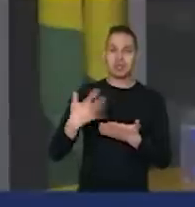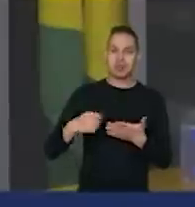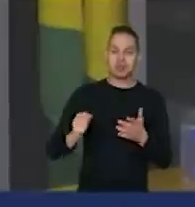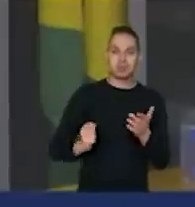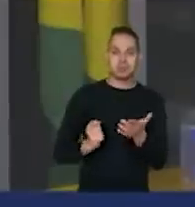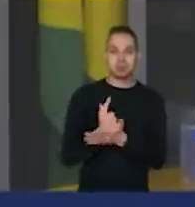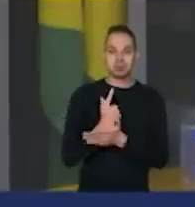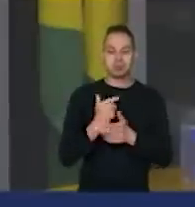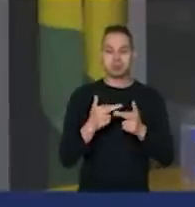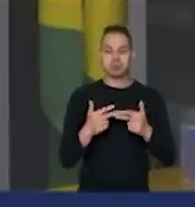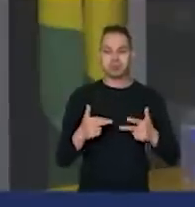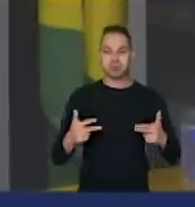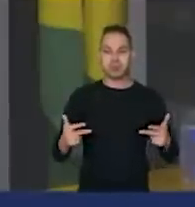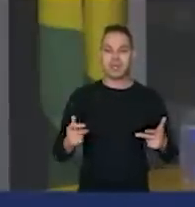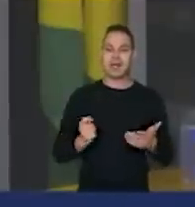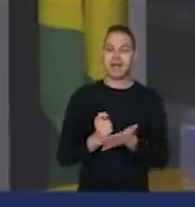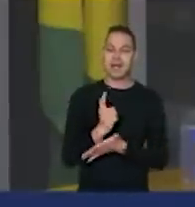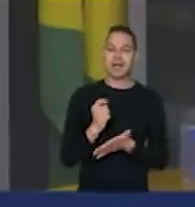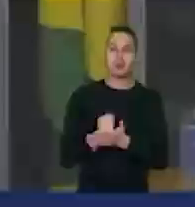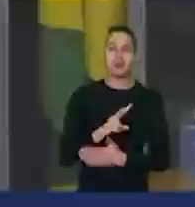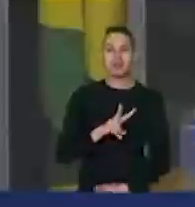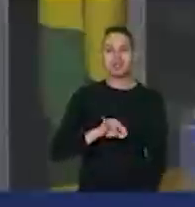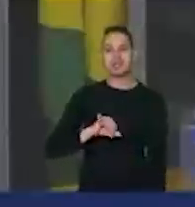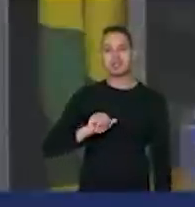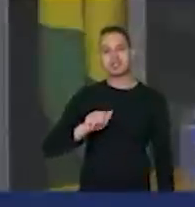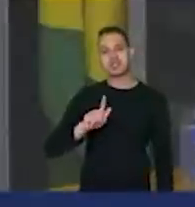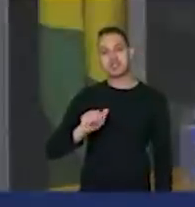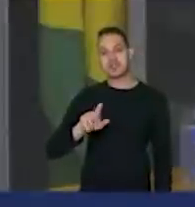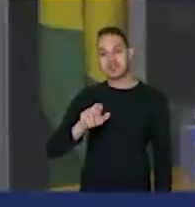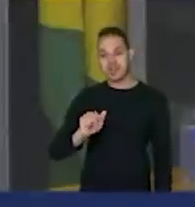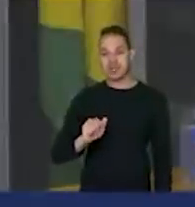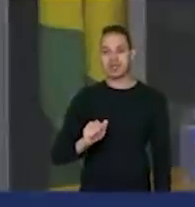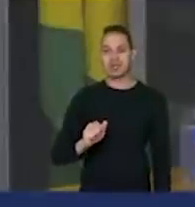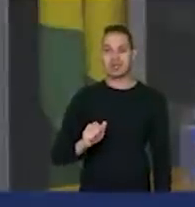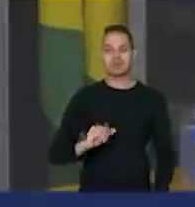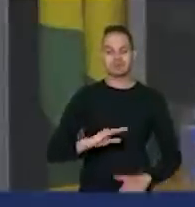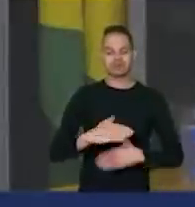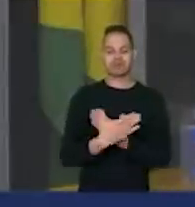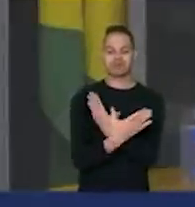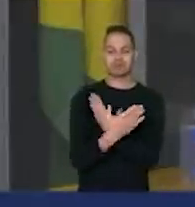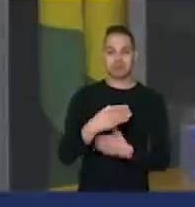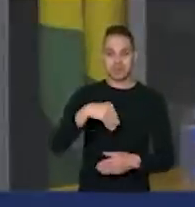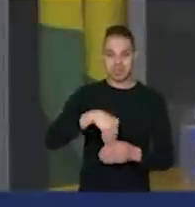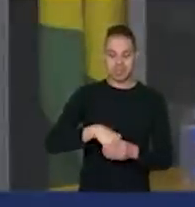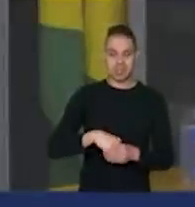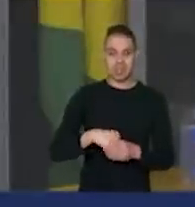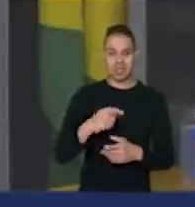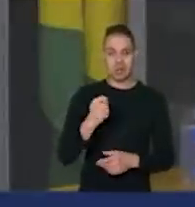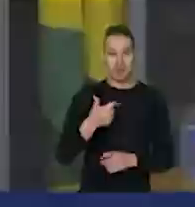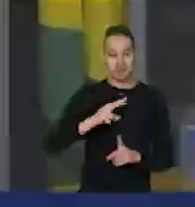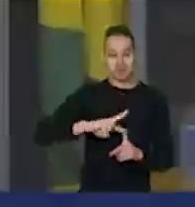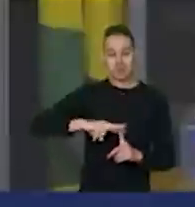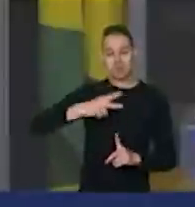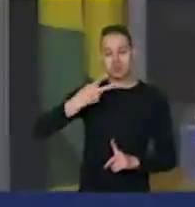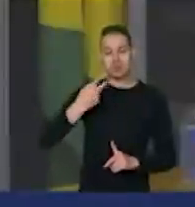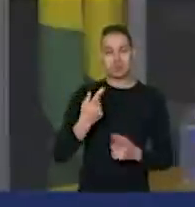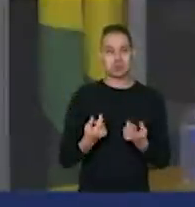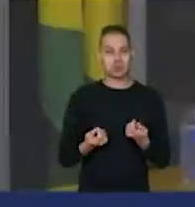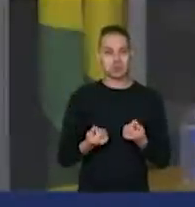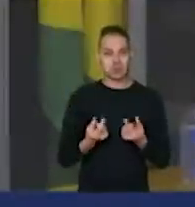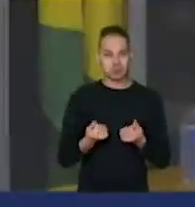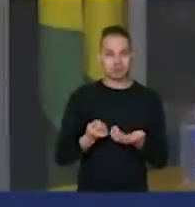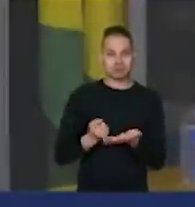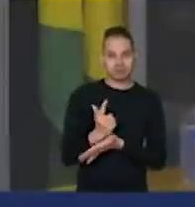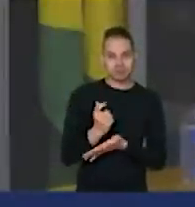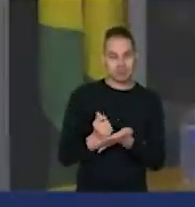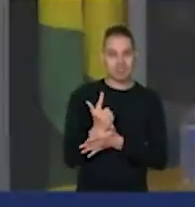na compra de Viagra por parte das Forças Armadas. Foi quase o dobro do preço que foi